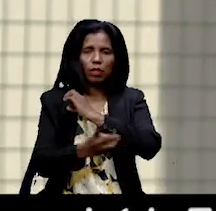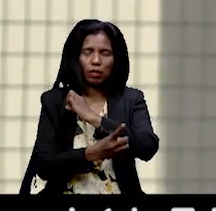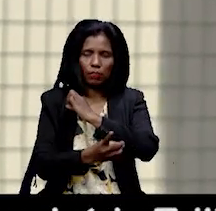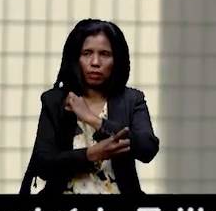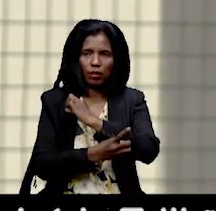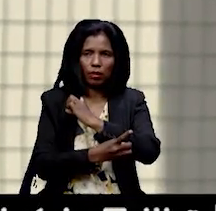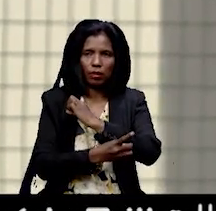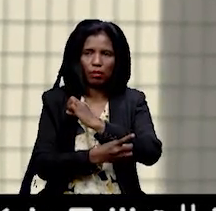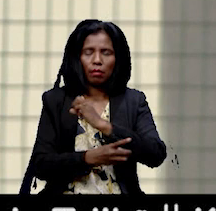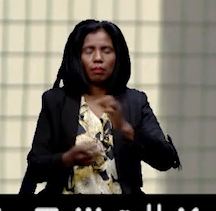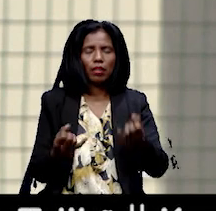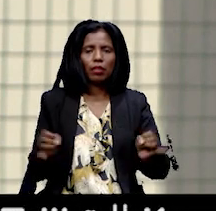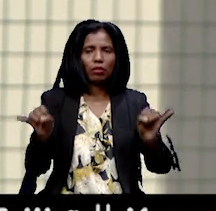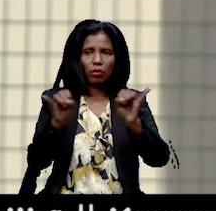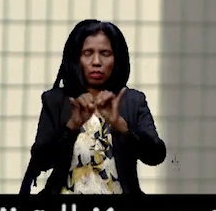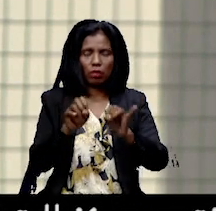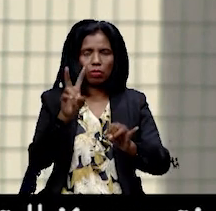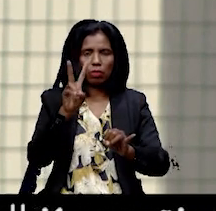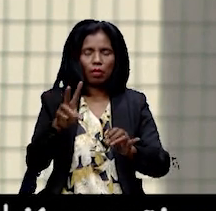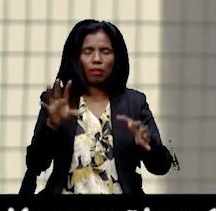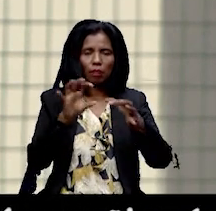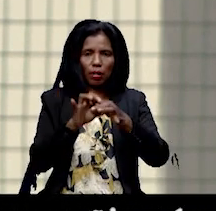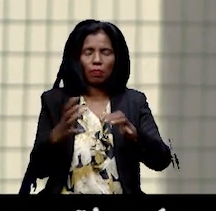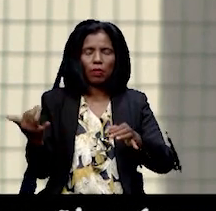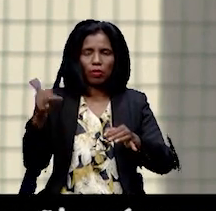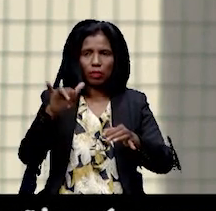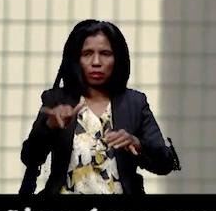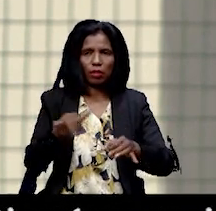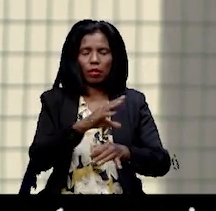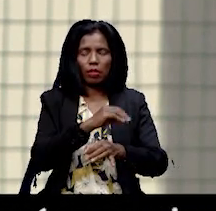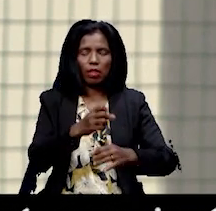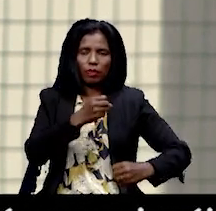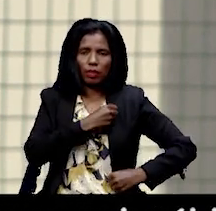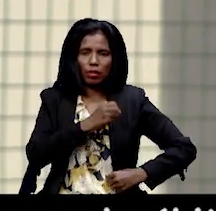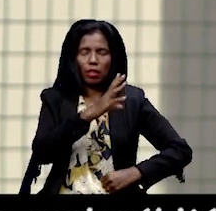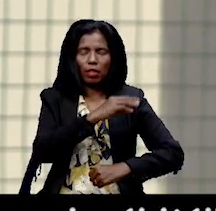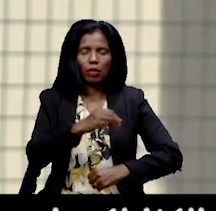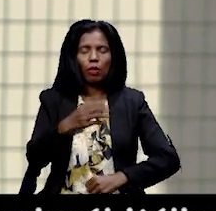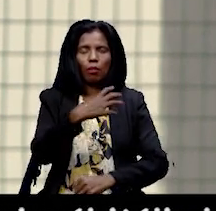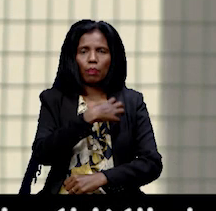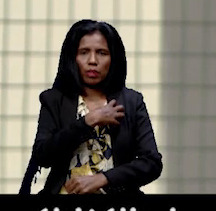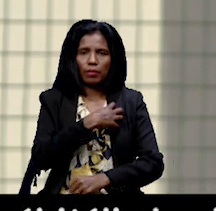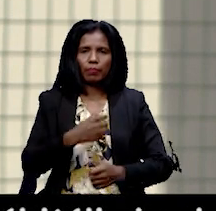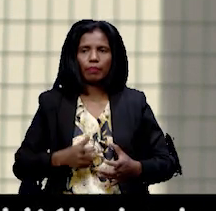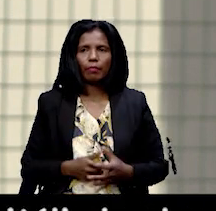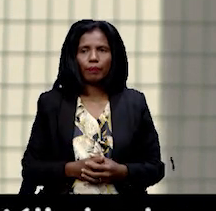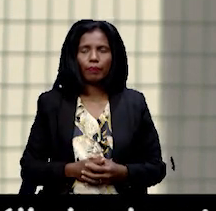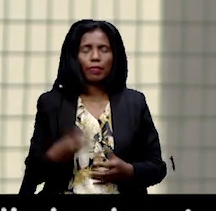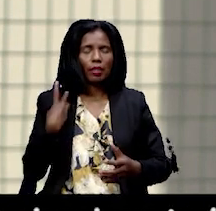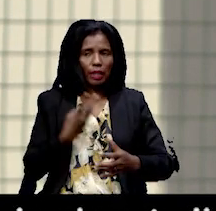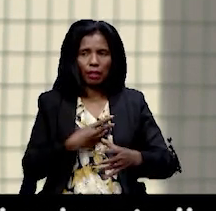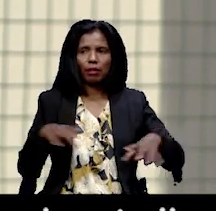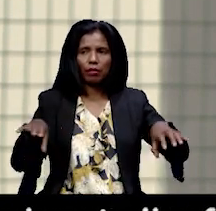a instituição a membro sira e a instituição FDT no PNTN ini ita ne serviço